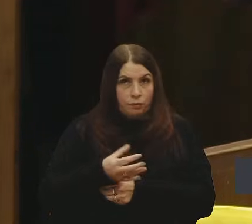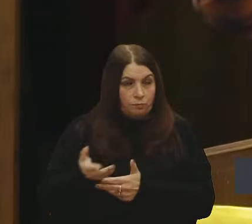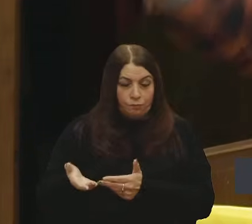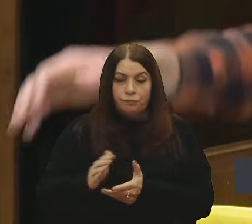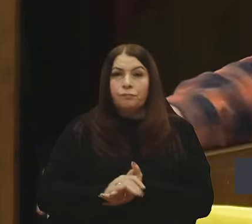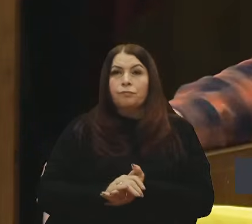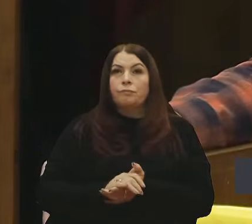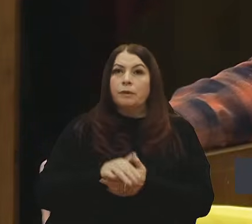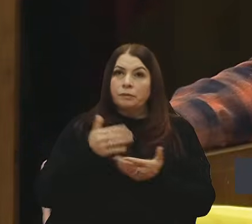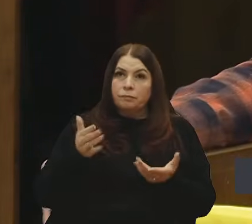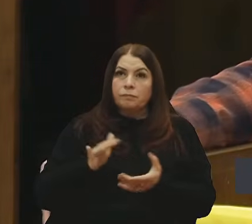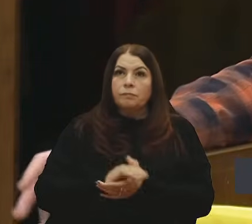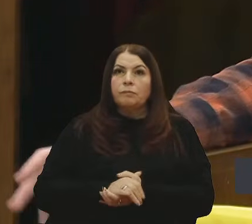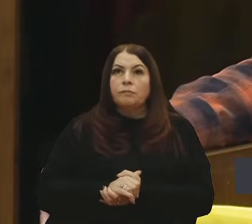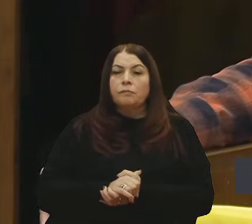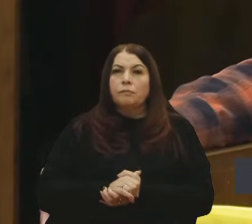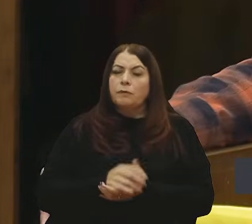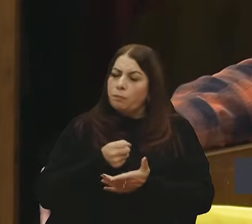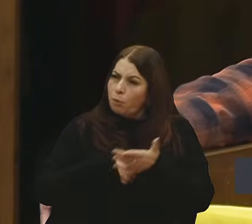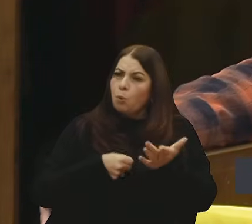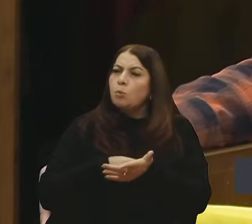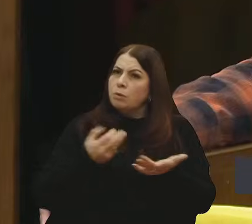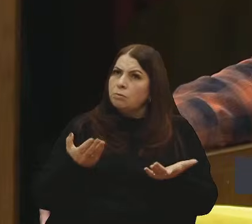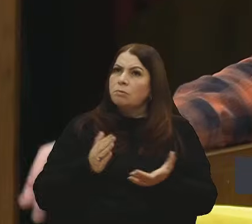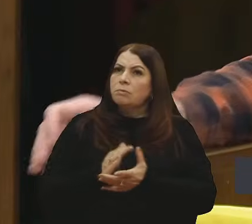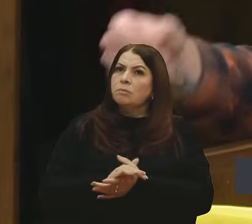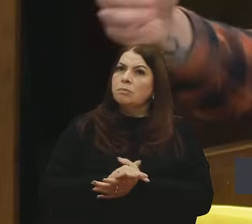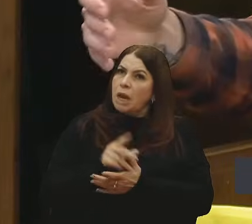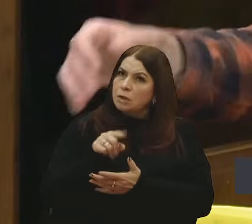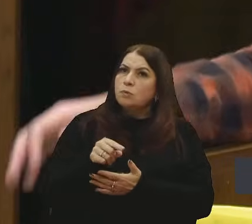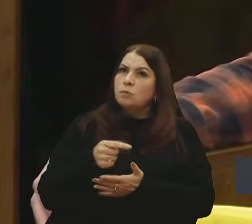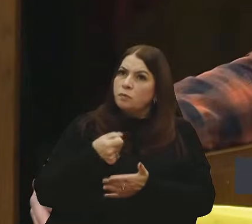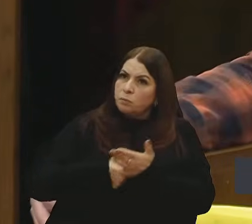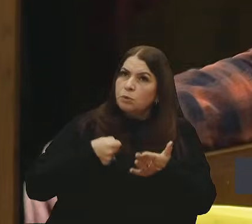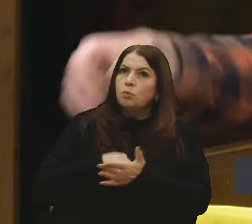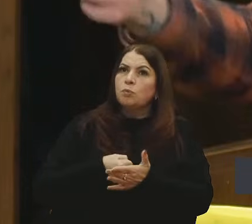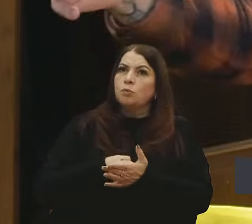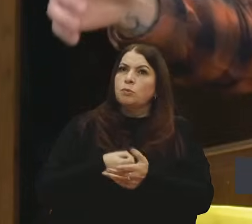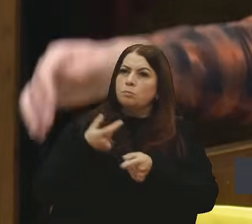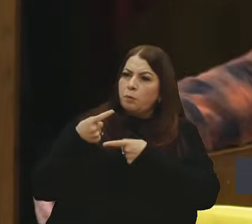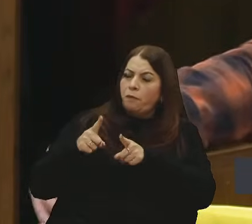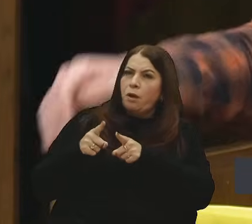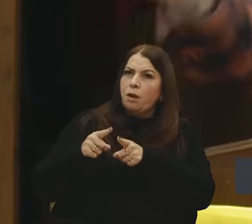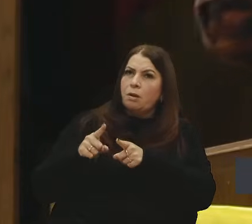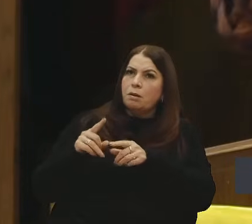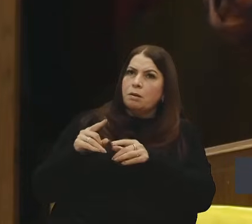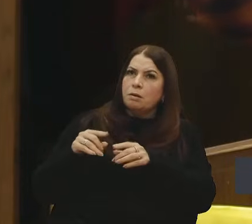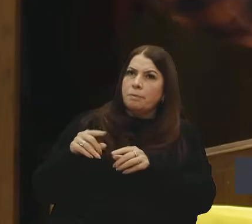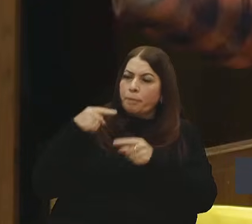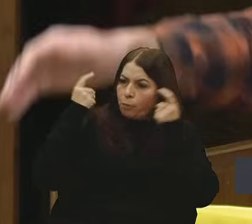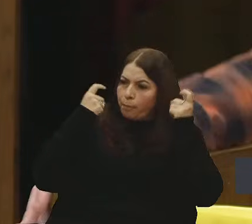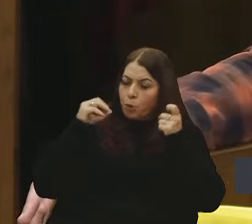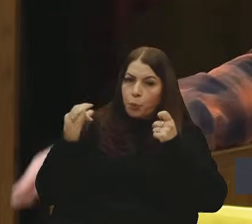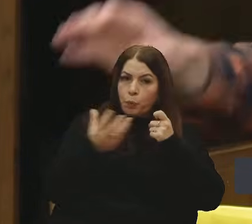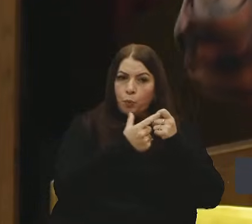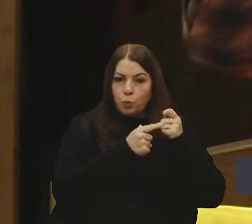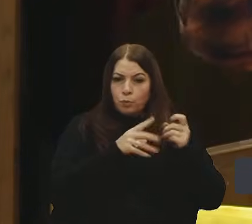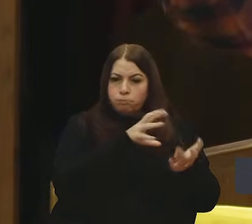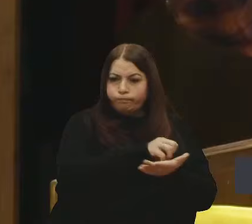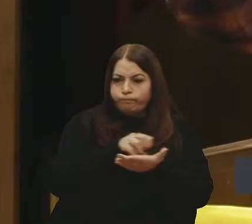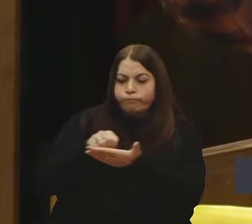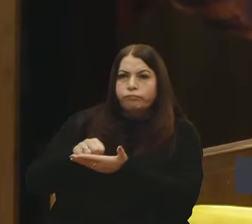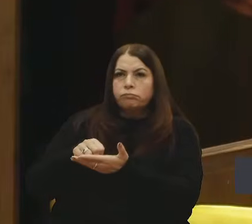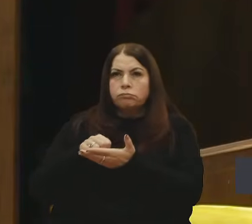Então, camaradas, vamos à luta. É isso, vamos à luta, vamos provocar nossas organizações para ocupar todos os espaços possíveis,